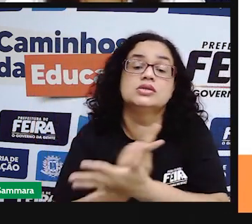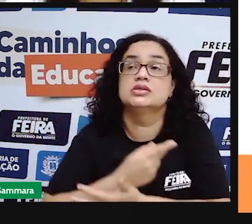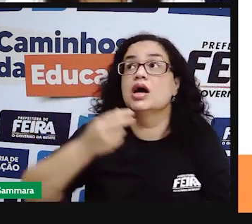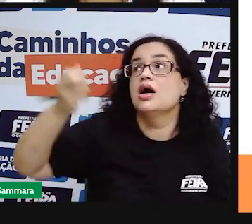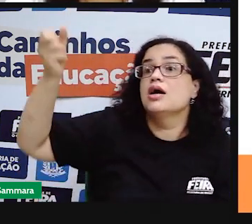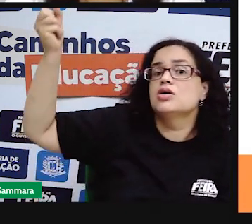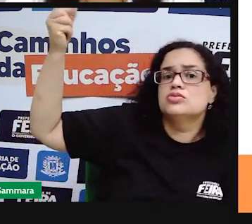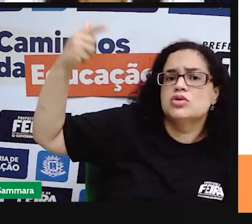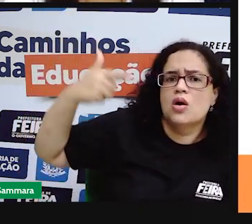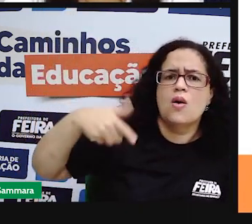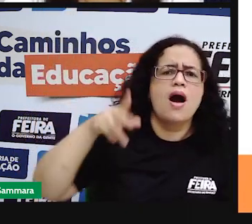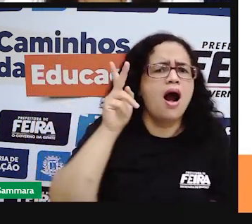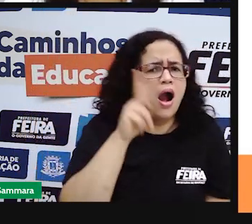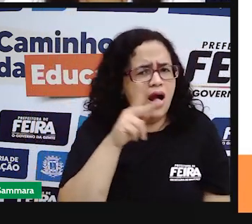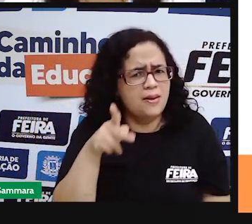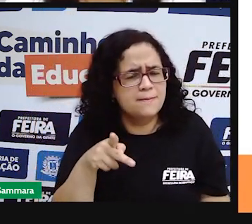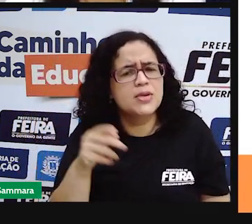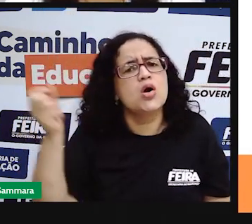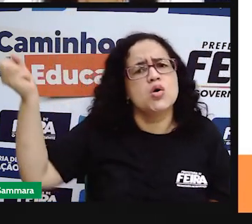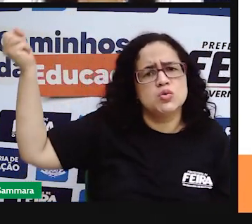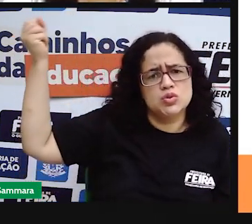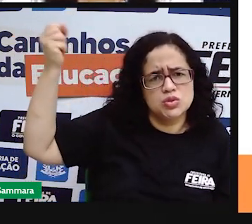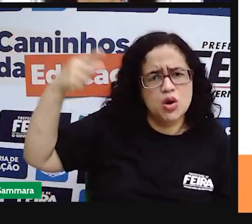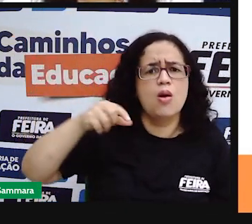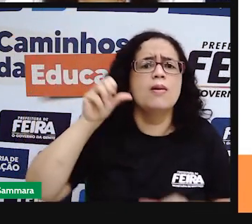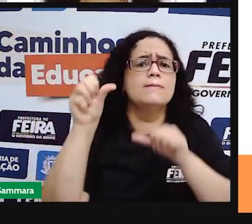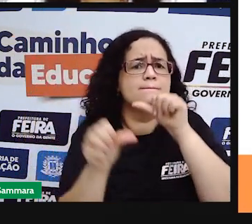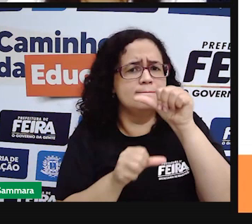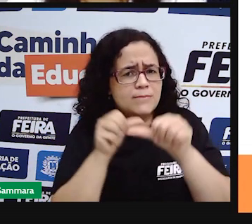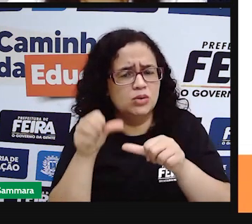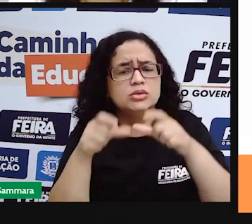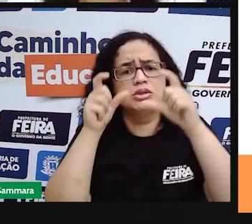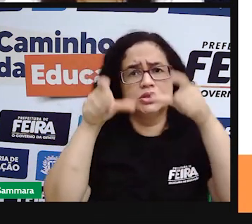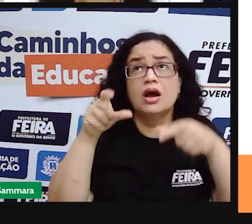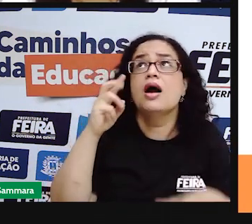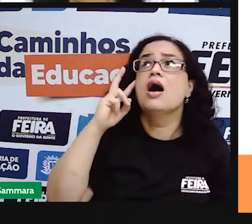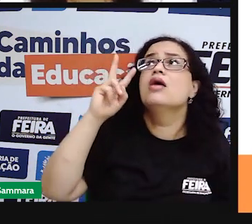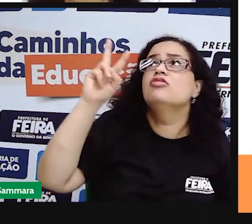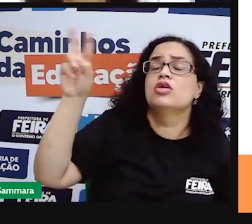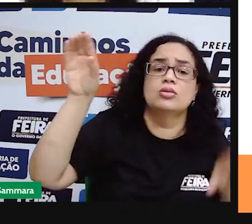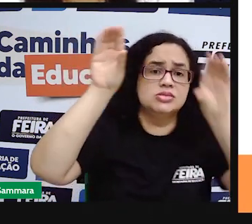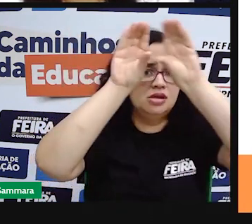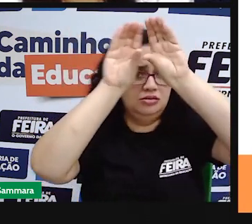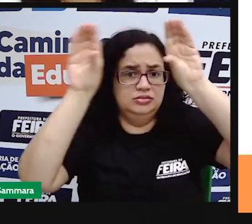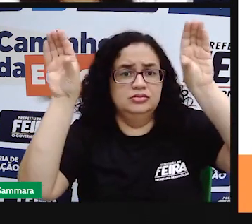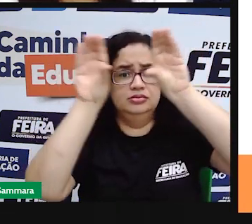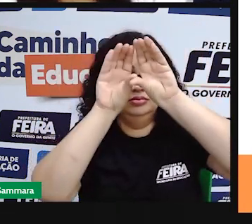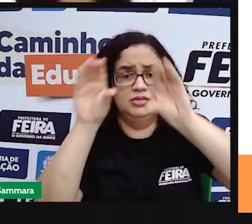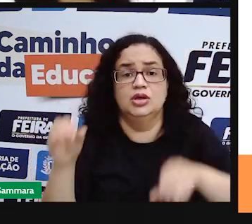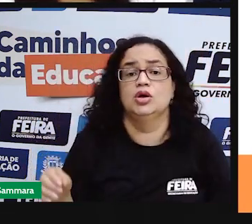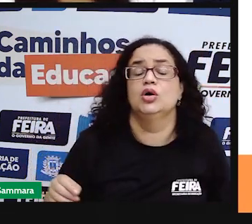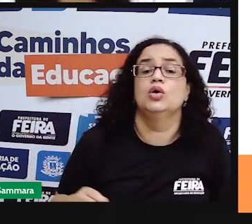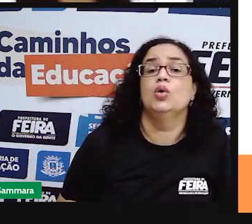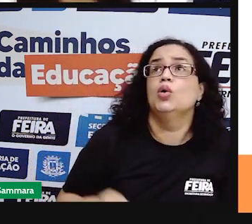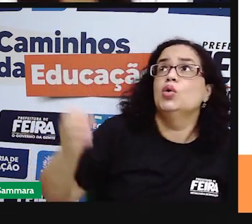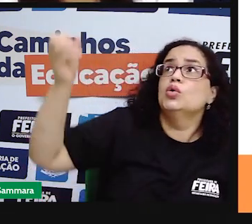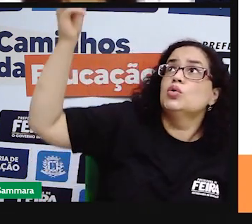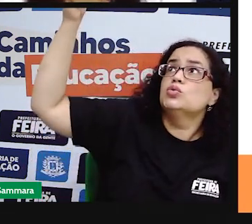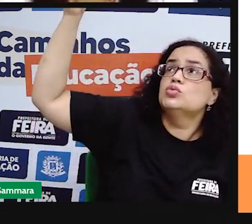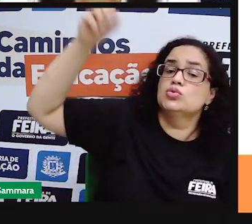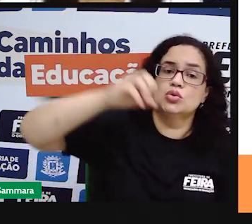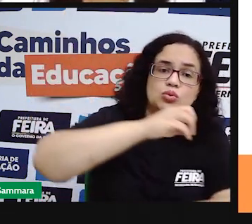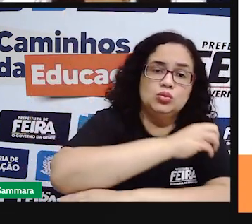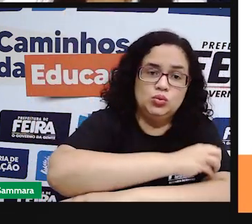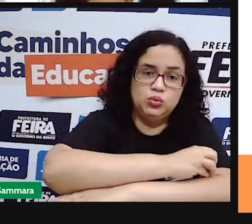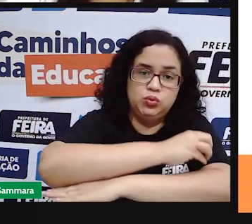Ah, Pro, o Sol muda de lugar. Realmente, se a gente observar o céu, a gente vai ver o Sol nascendo, né, de um